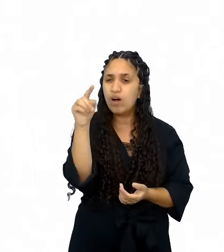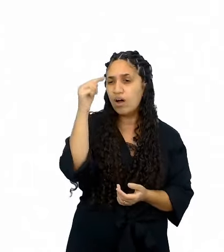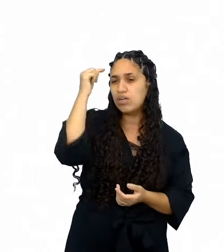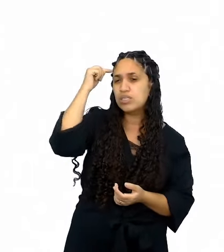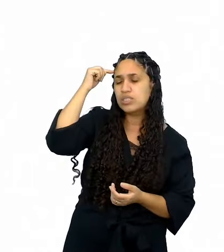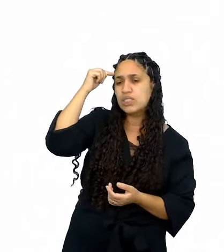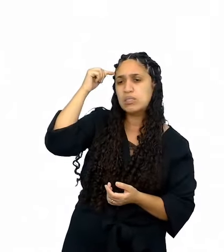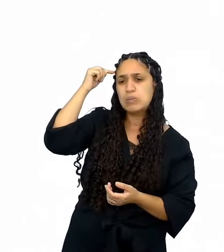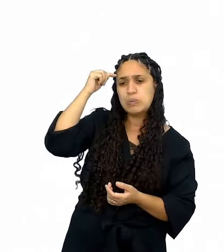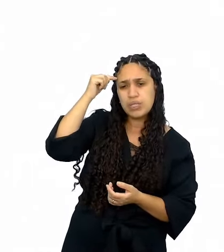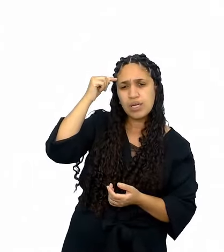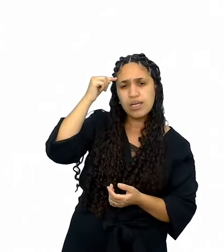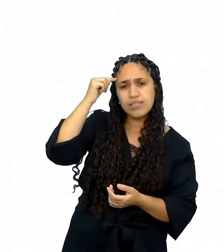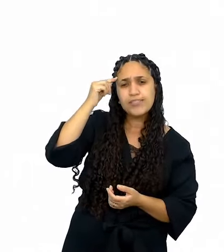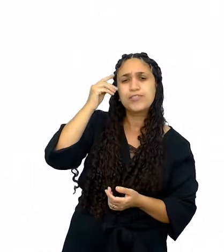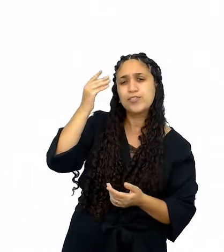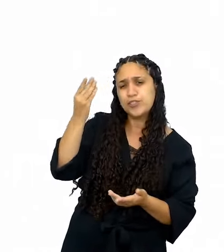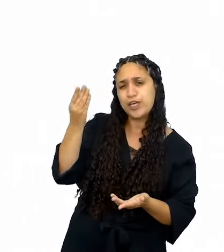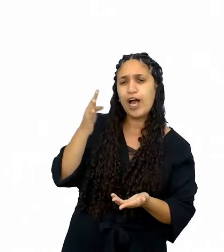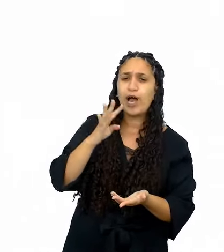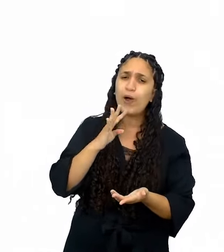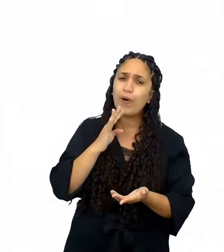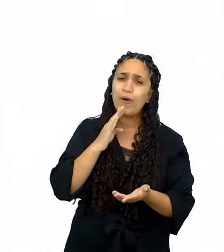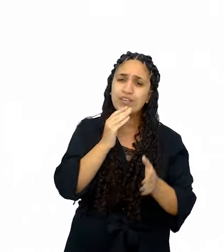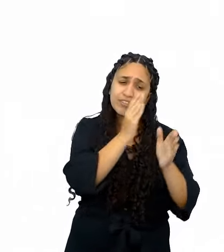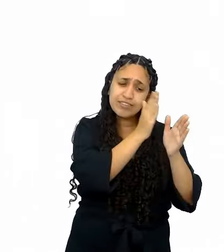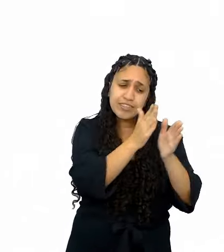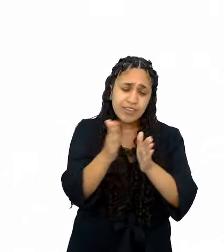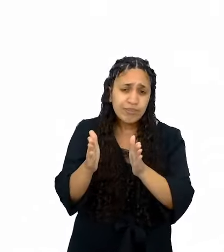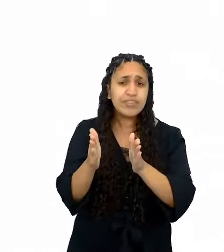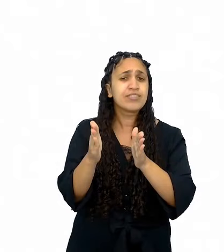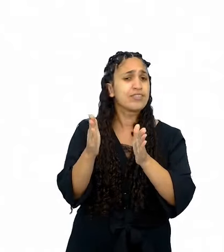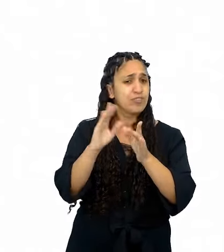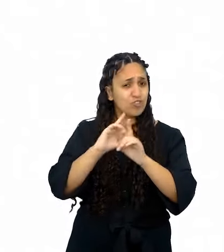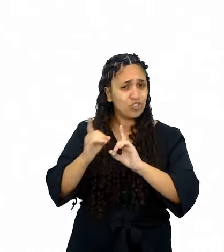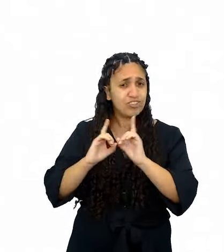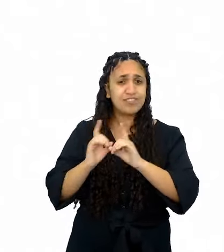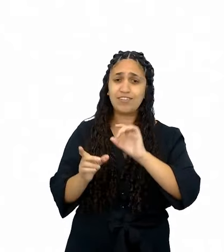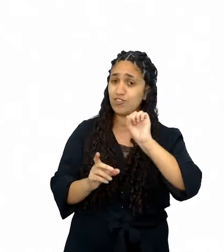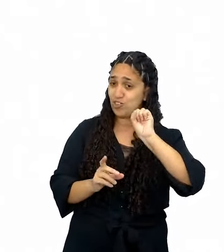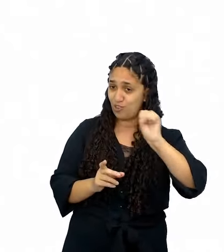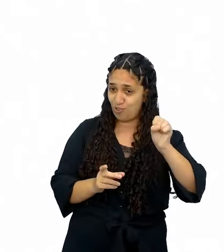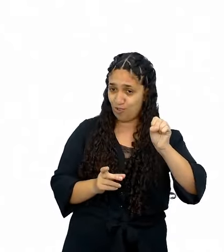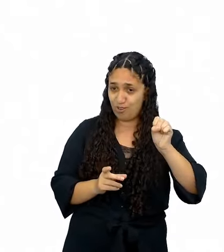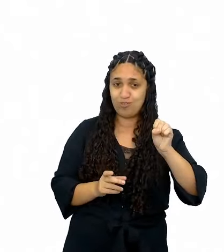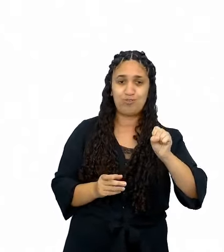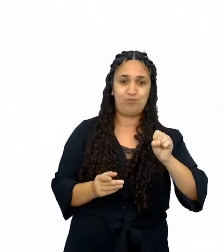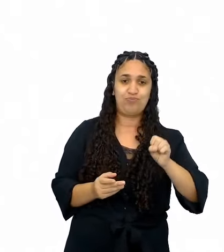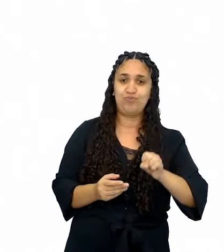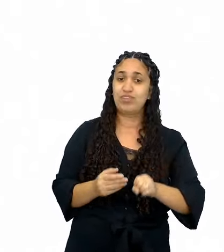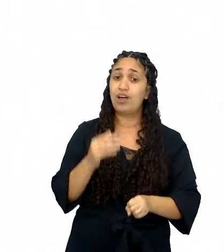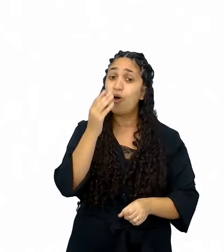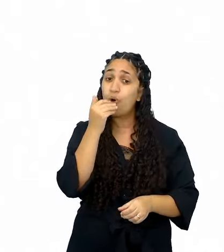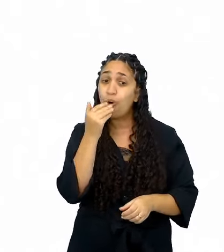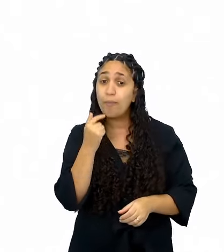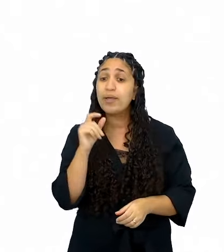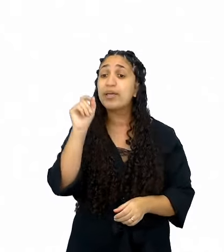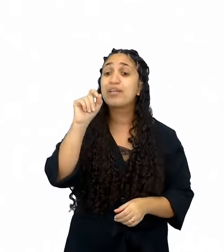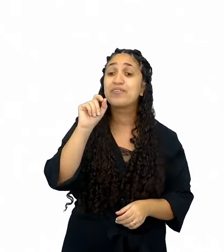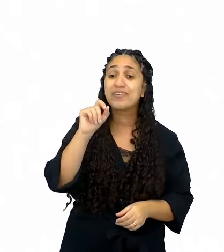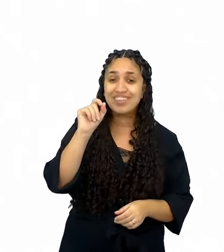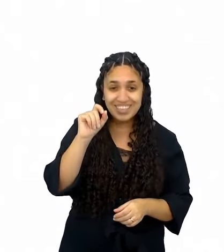comer. Então, eu pergunto para vocês, qual que é o propósito comunicativo dessa sequência? Qual é o seu